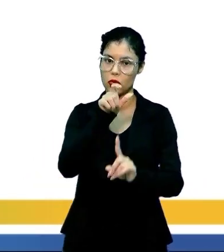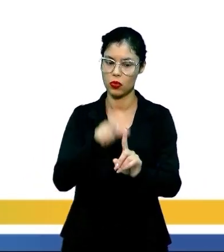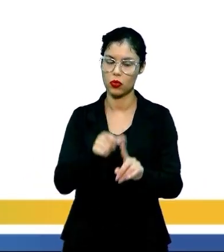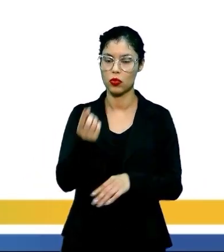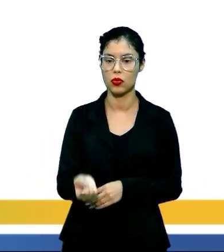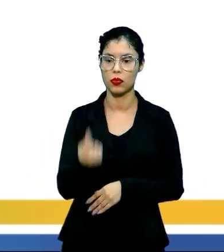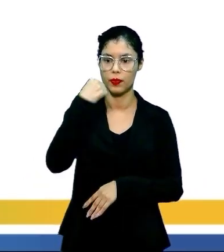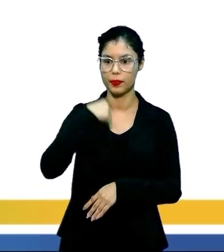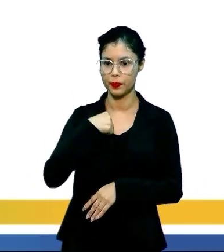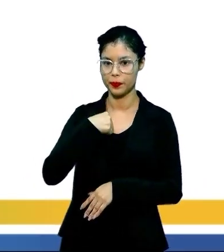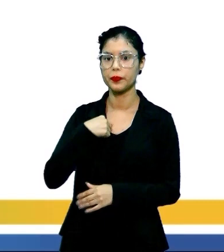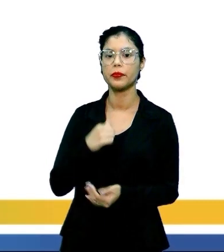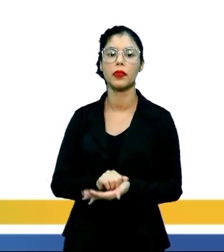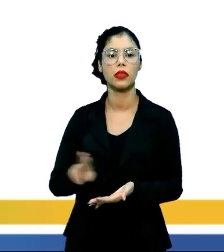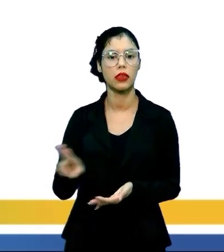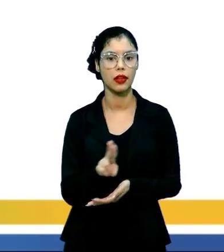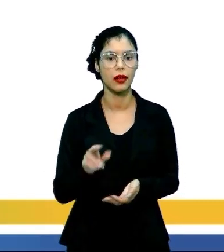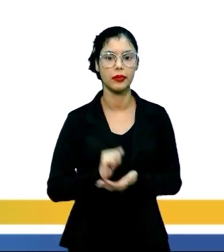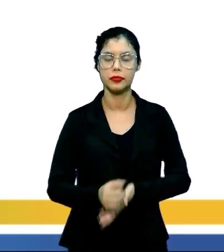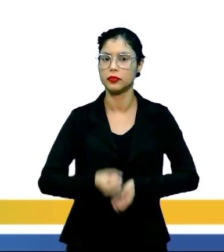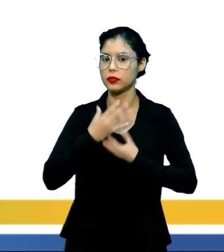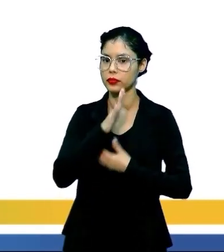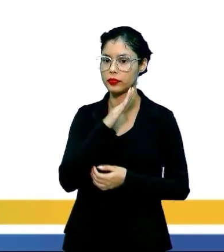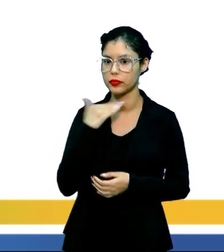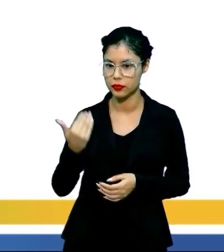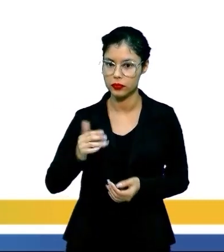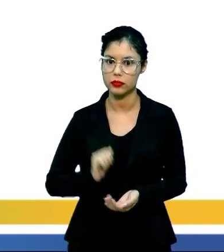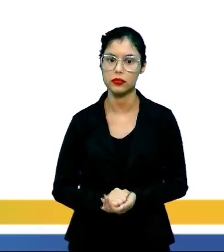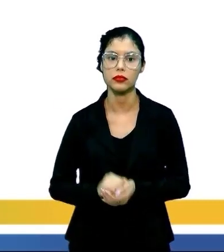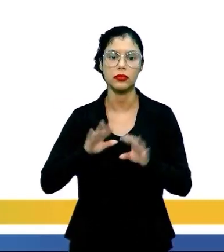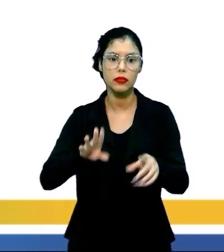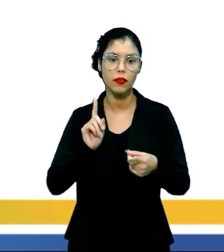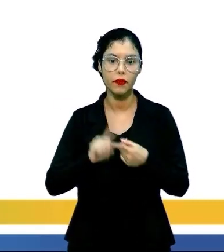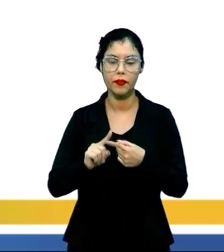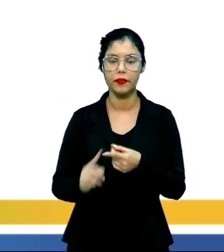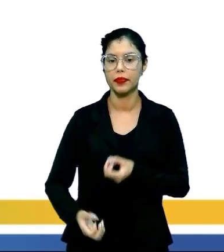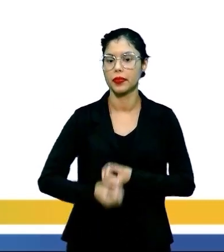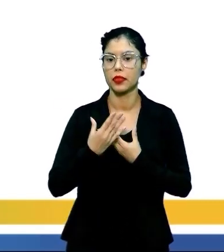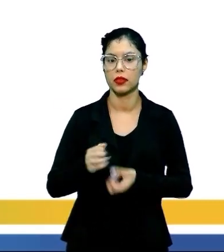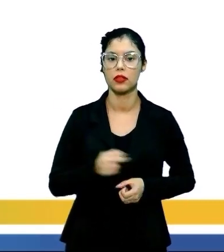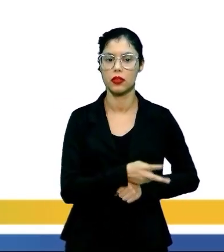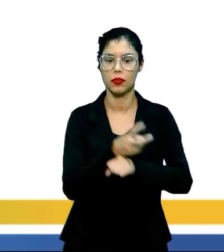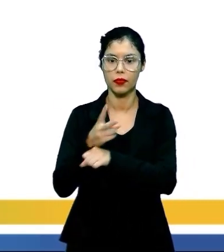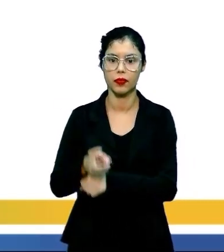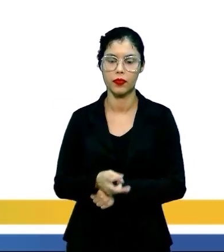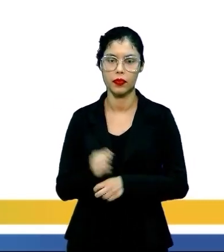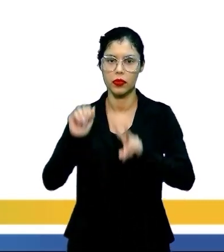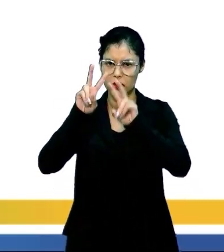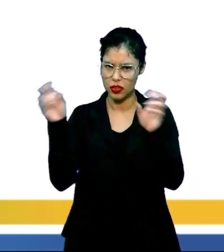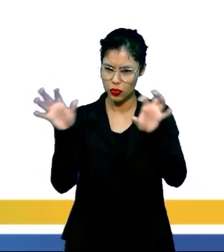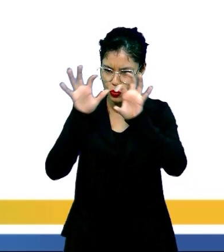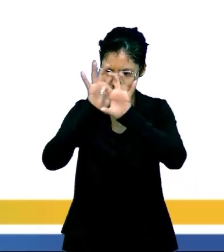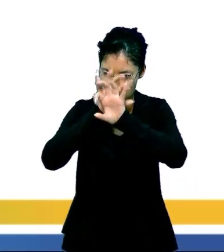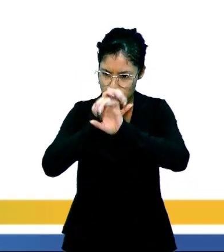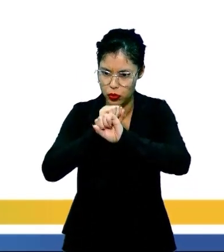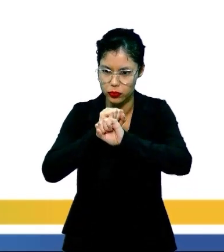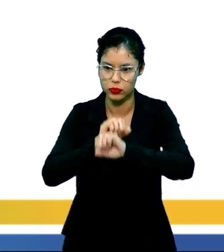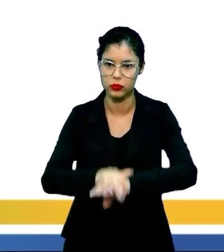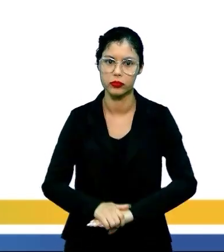intitulado Eu, e foi chamado de Poeta da Morte. Isso porque seus poemas exploram temas